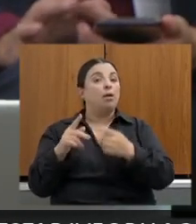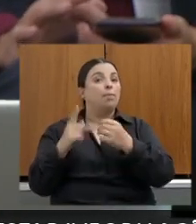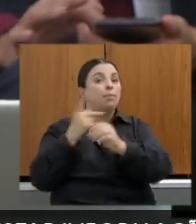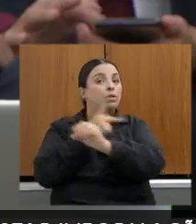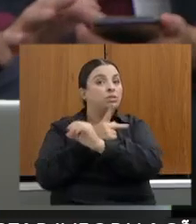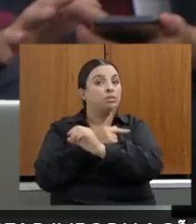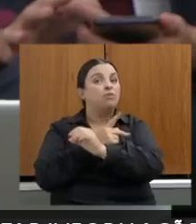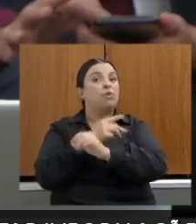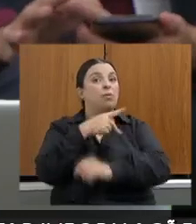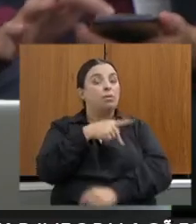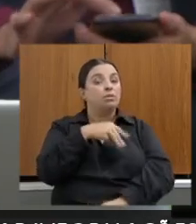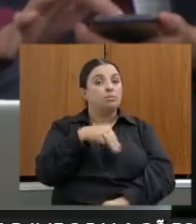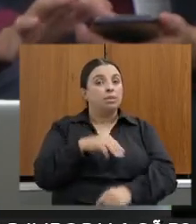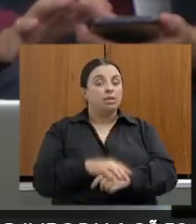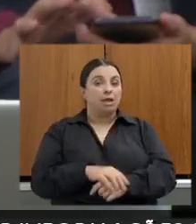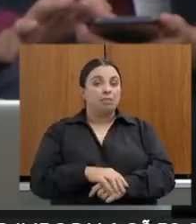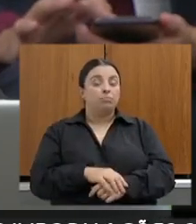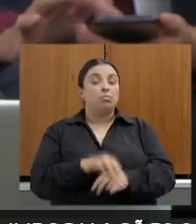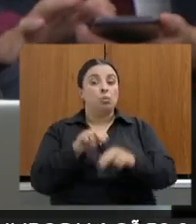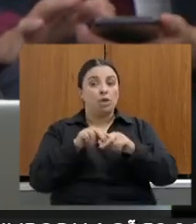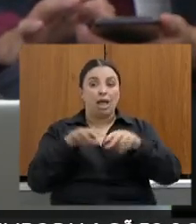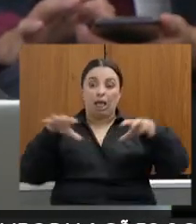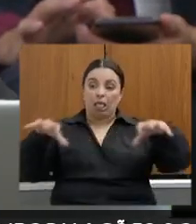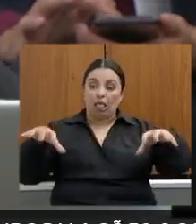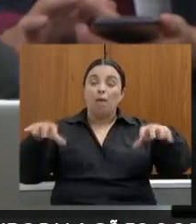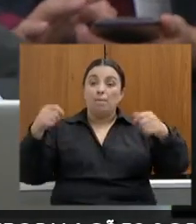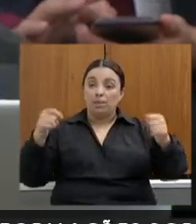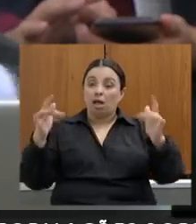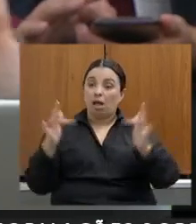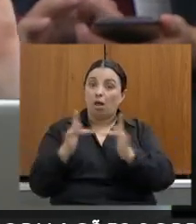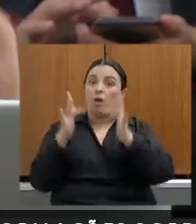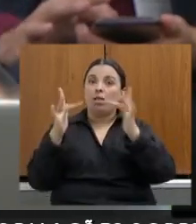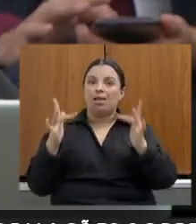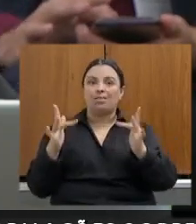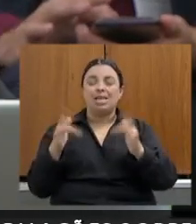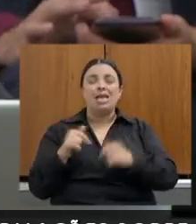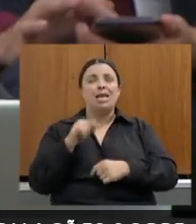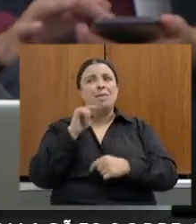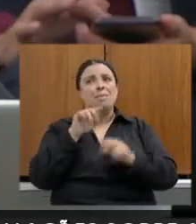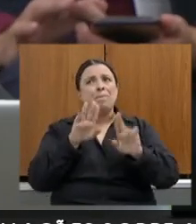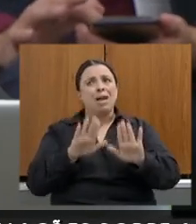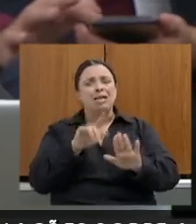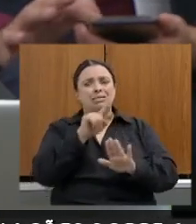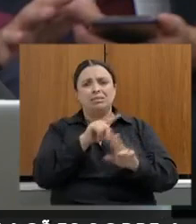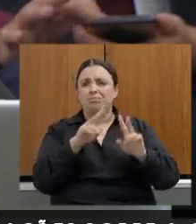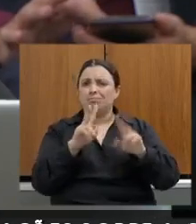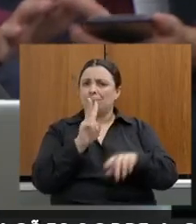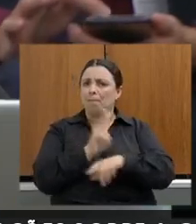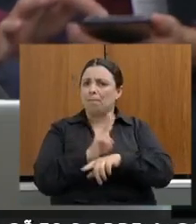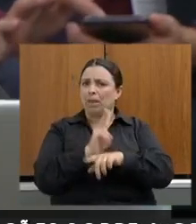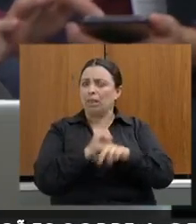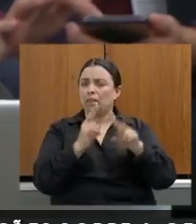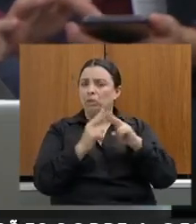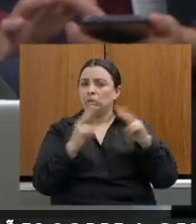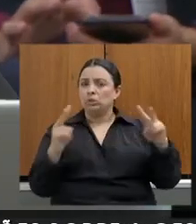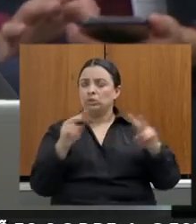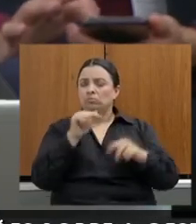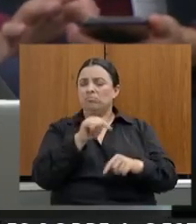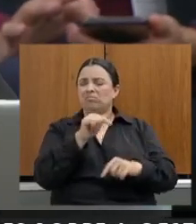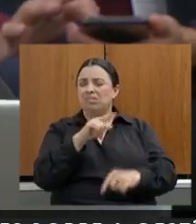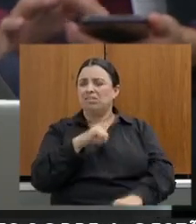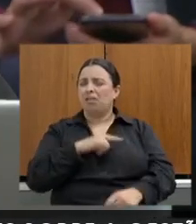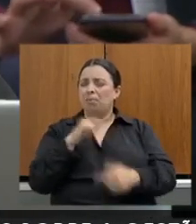pode trabalhar desconectado e o plantão digital ele traz uma série de problemas ou pelo menos tem trazido